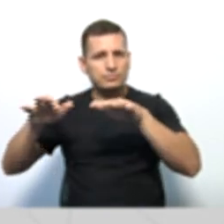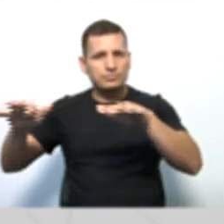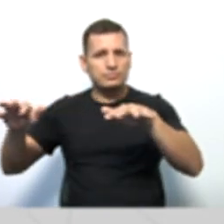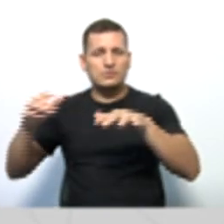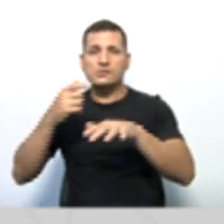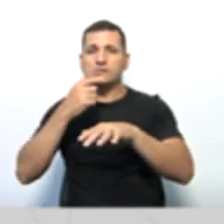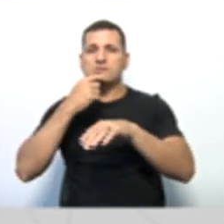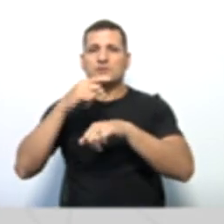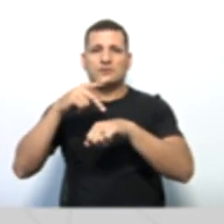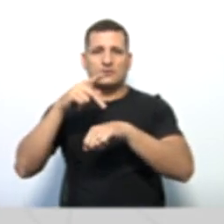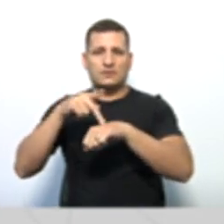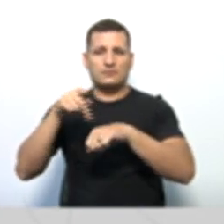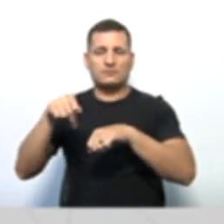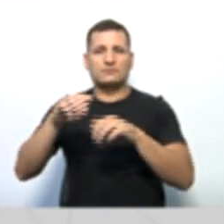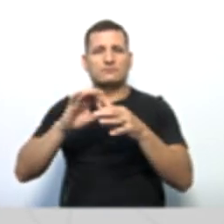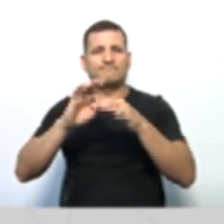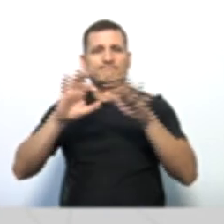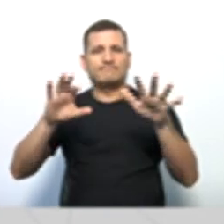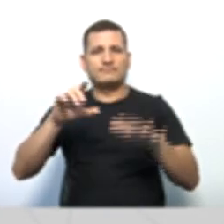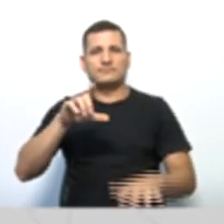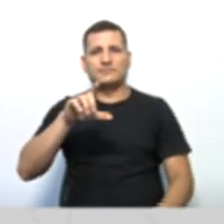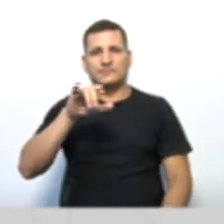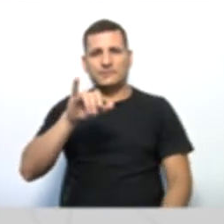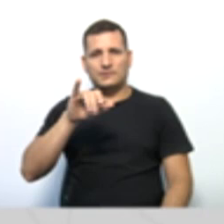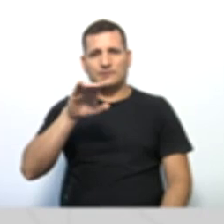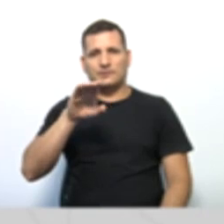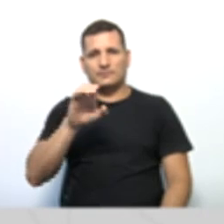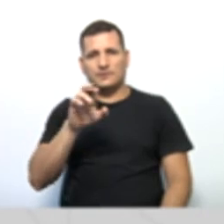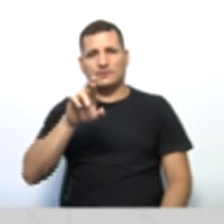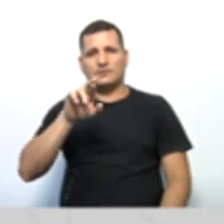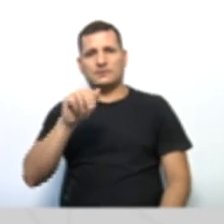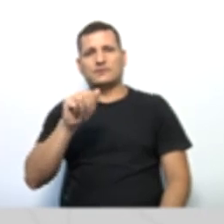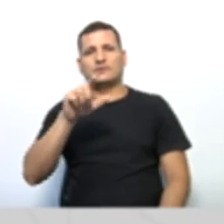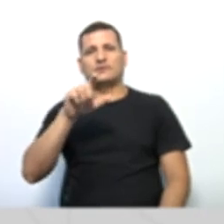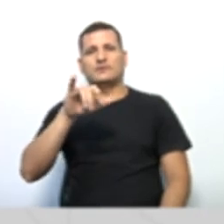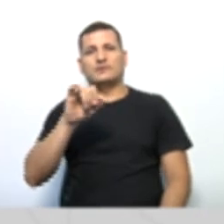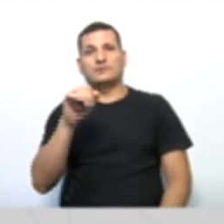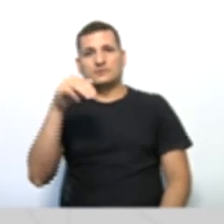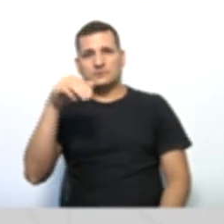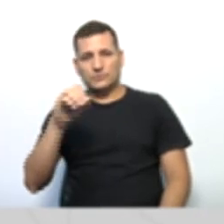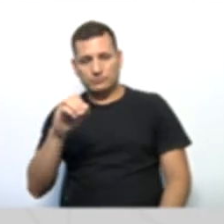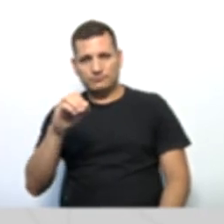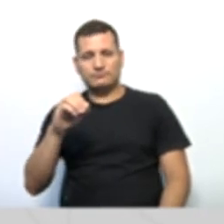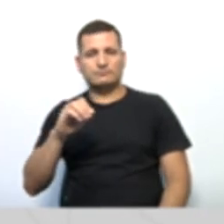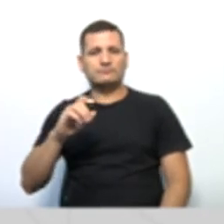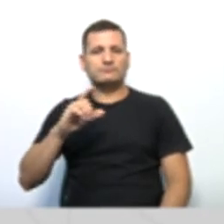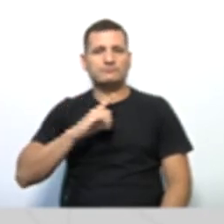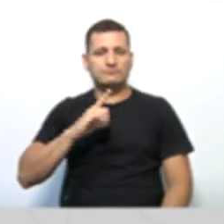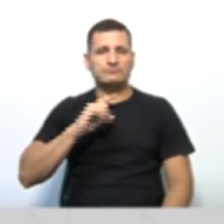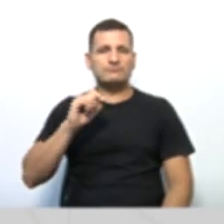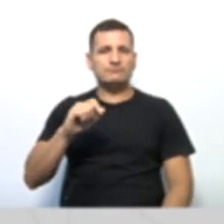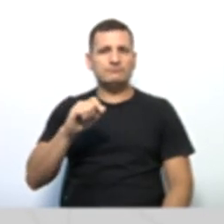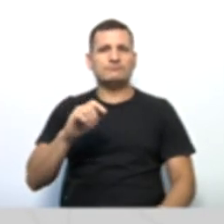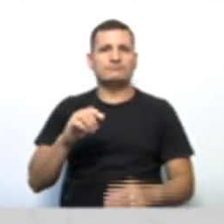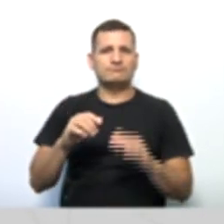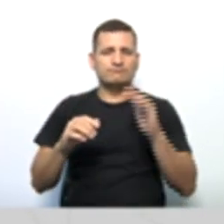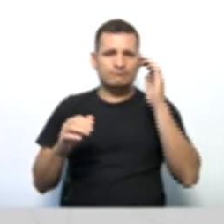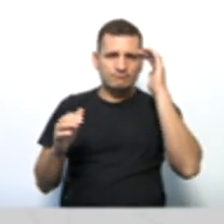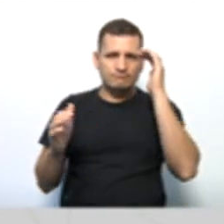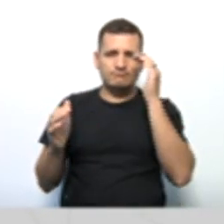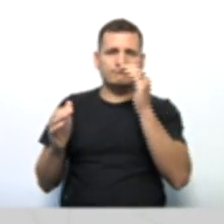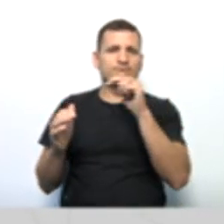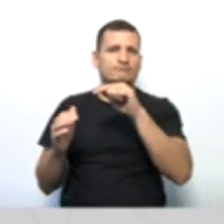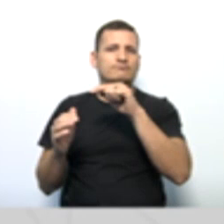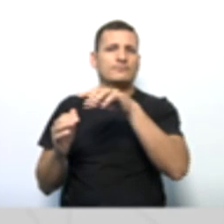o liberalismo, que busca essa concepção econômica, tem muita base no Stuart Mill. E é